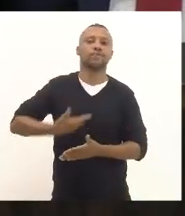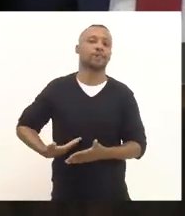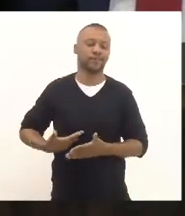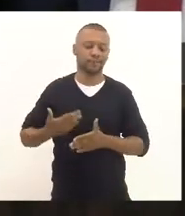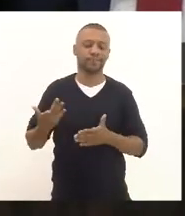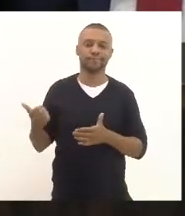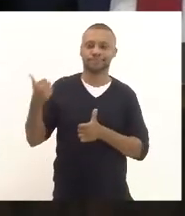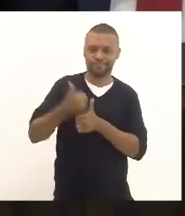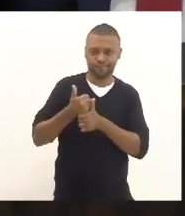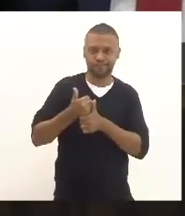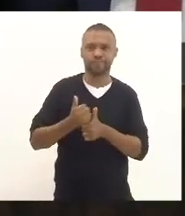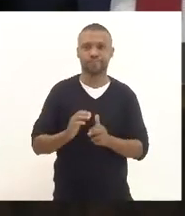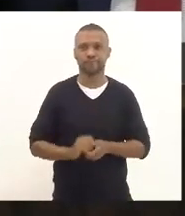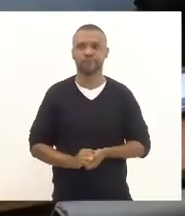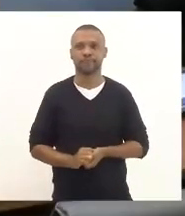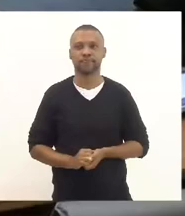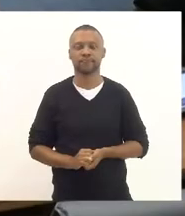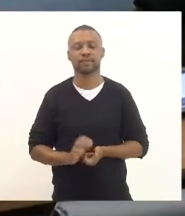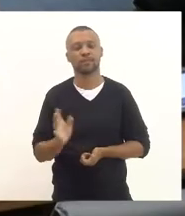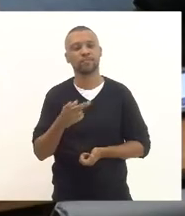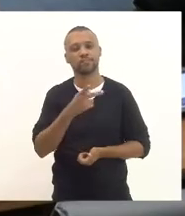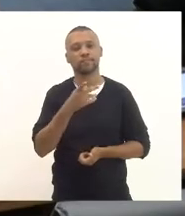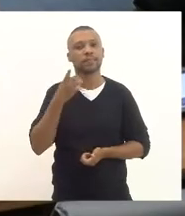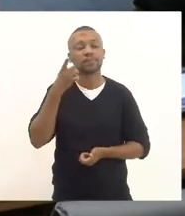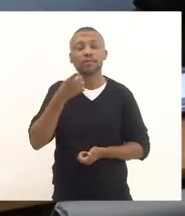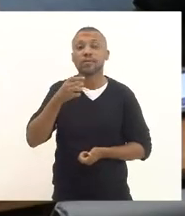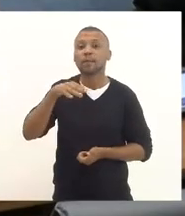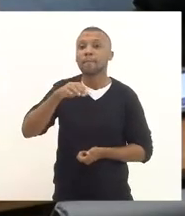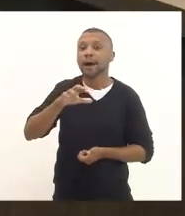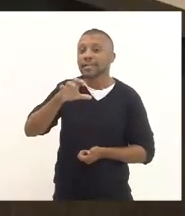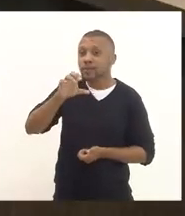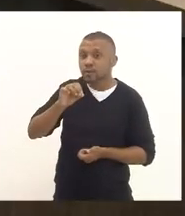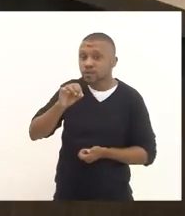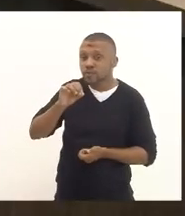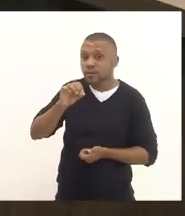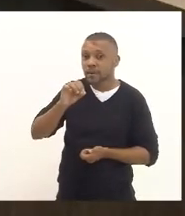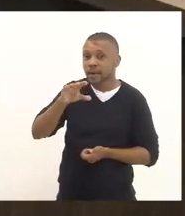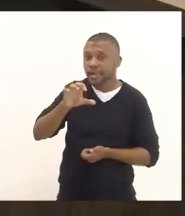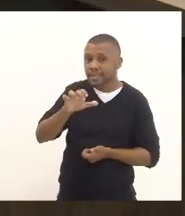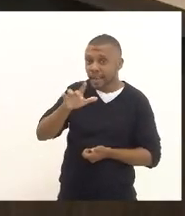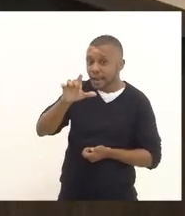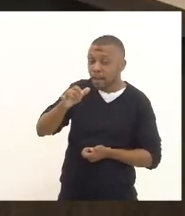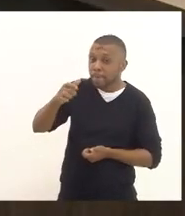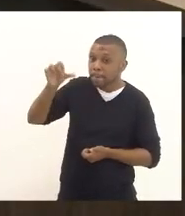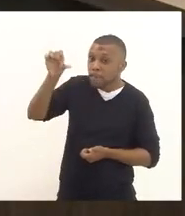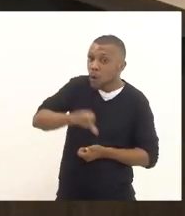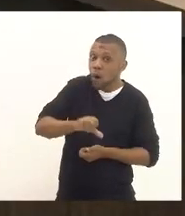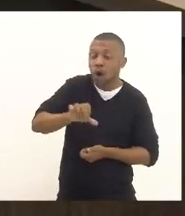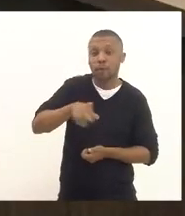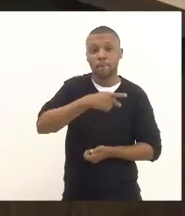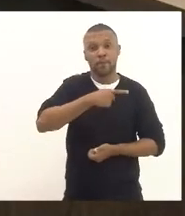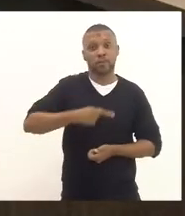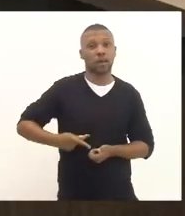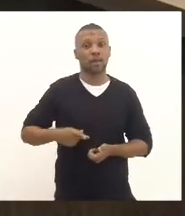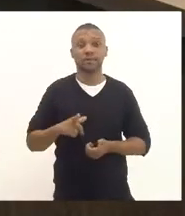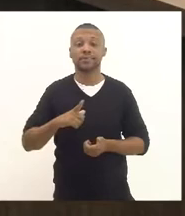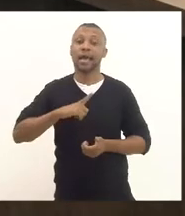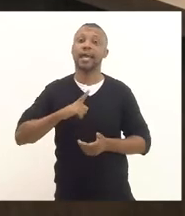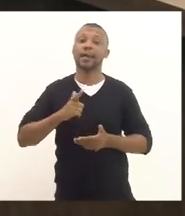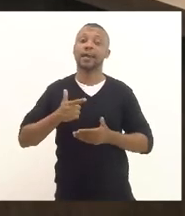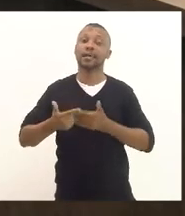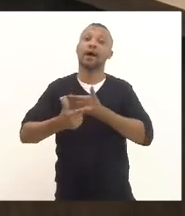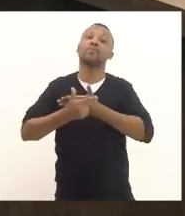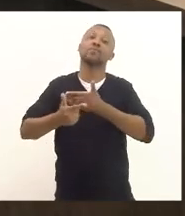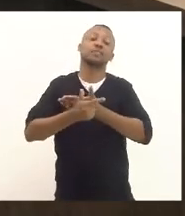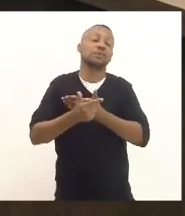Presidente Deputado macho canela Pior é quando o presidente assume essa função